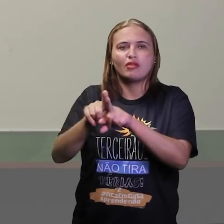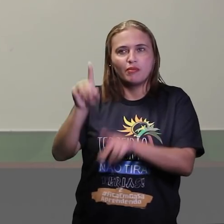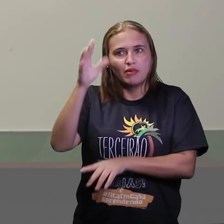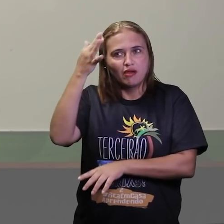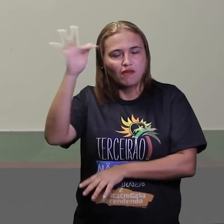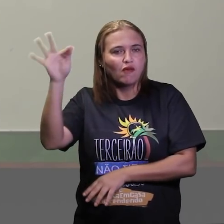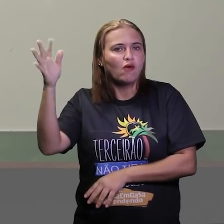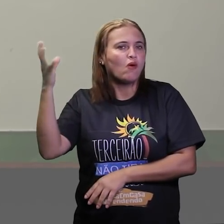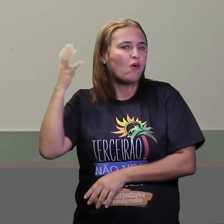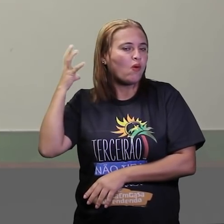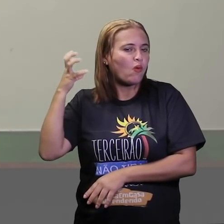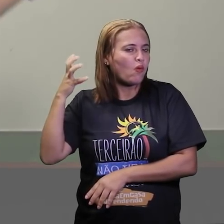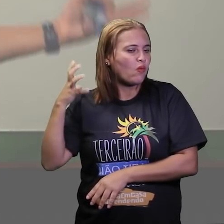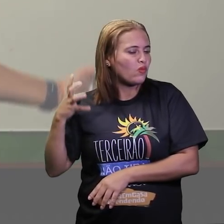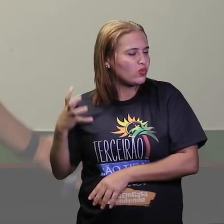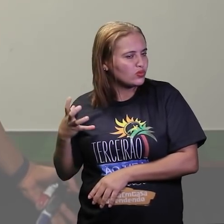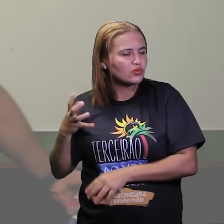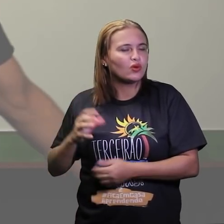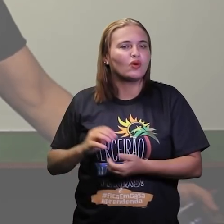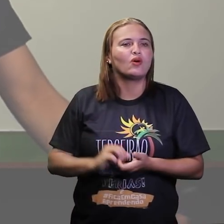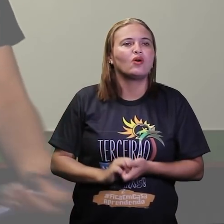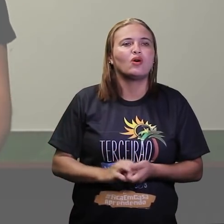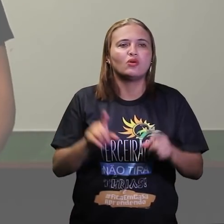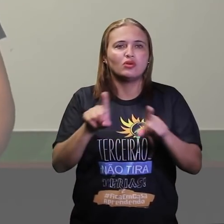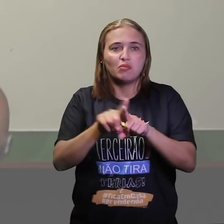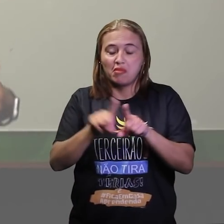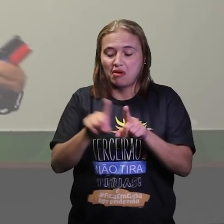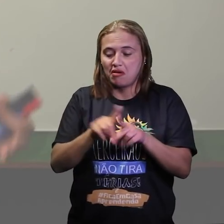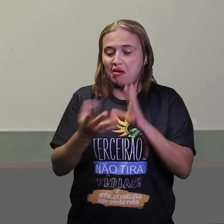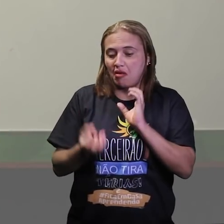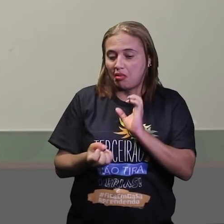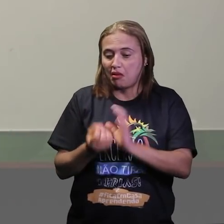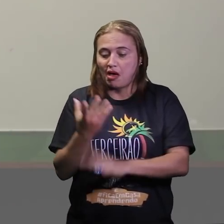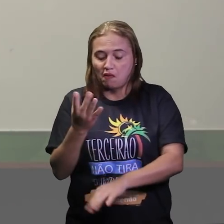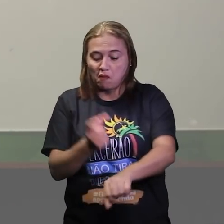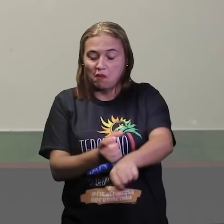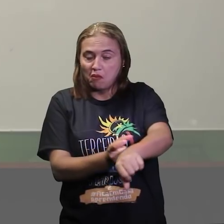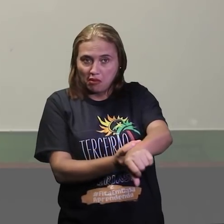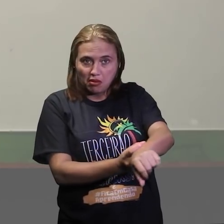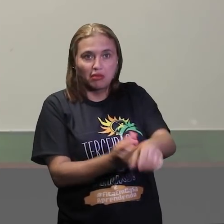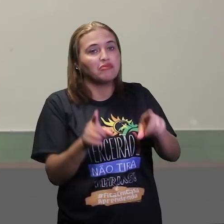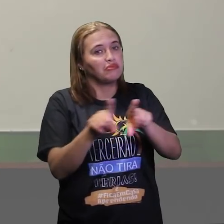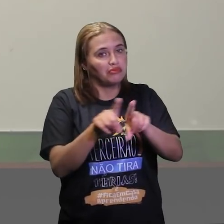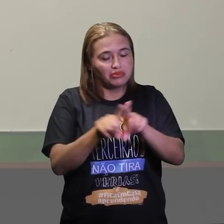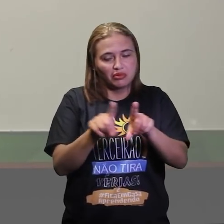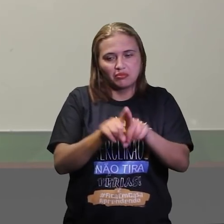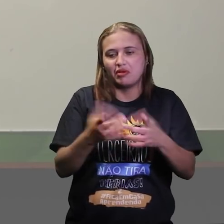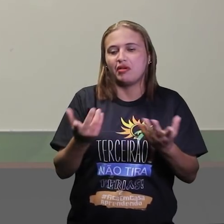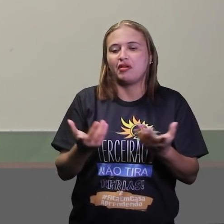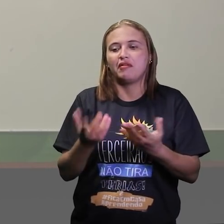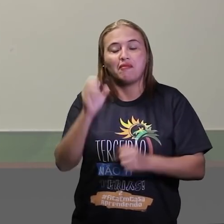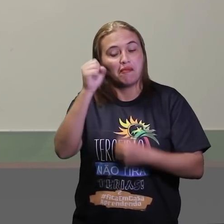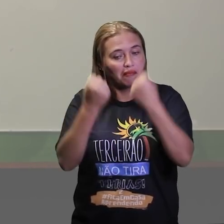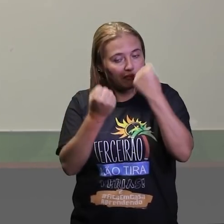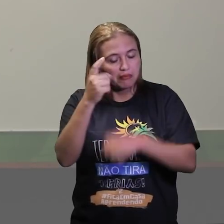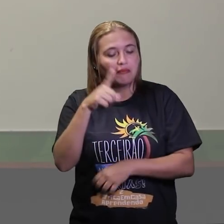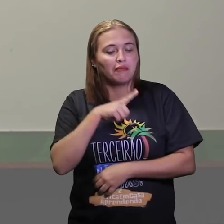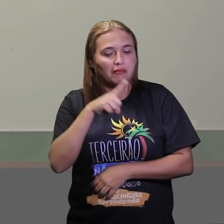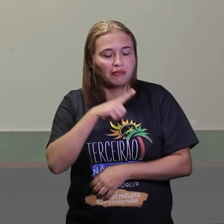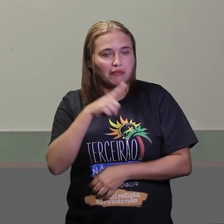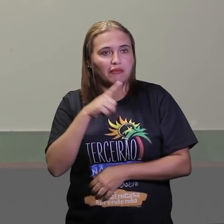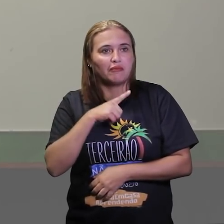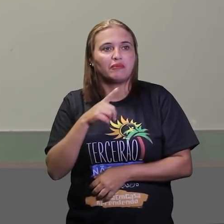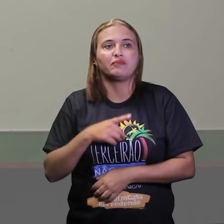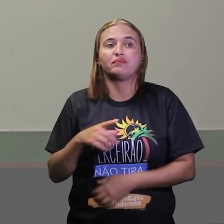pai era dono da maior fábrica de relógio da Suíça. Tá? Rico. Tá? O pessoal pensa que ele é pobre, mas de pobre ele não tinha nada. Tá? Hobbes, filho